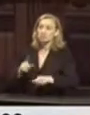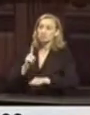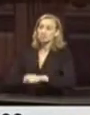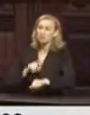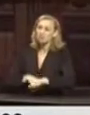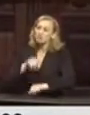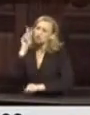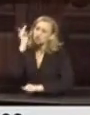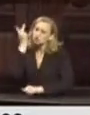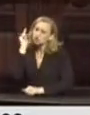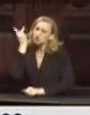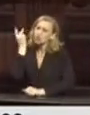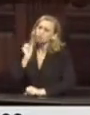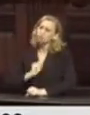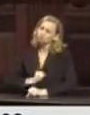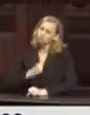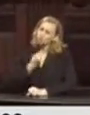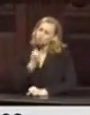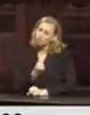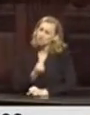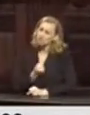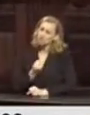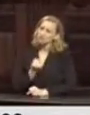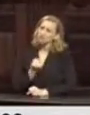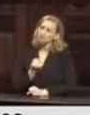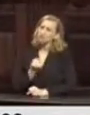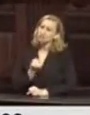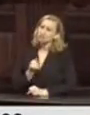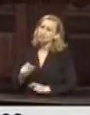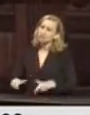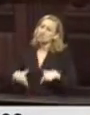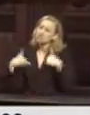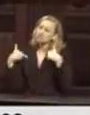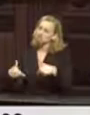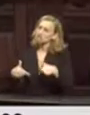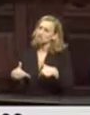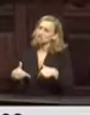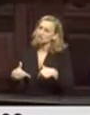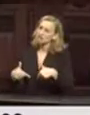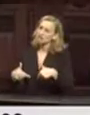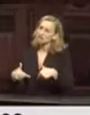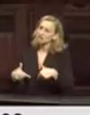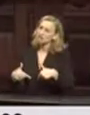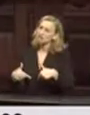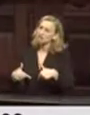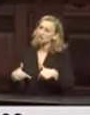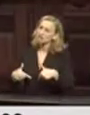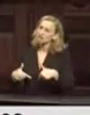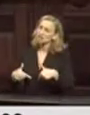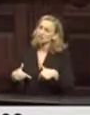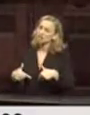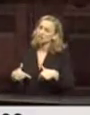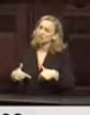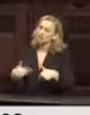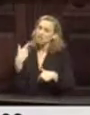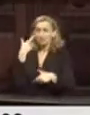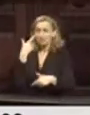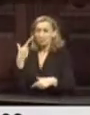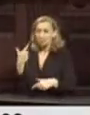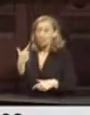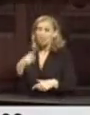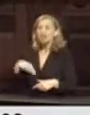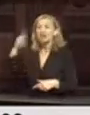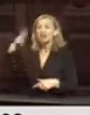histórico de desmantelar, a partir das cabeças coroadas do tráfico de armas e do tráfico